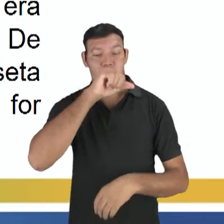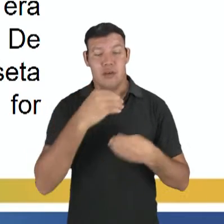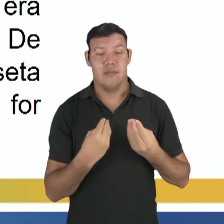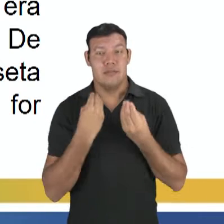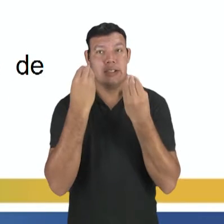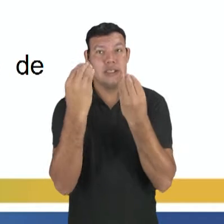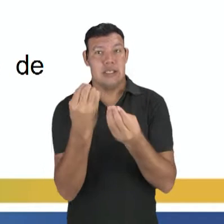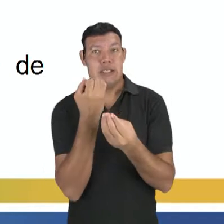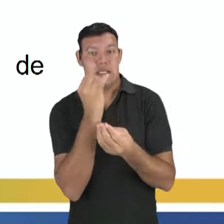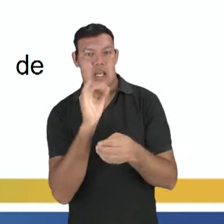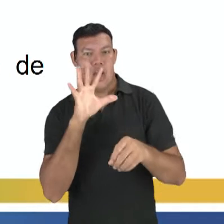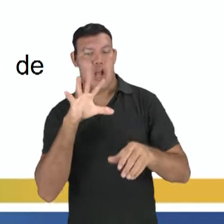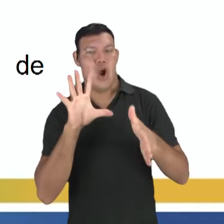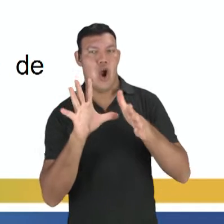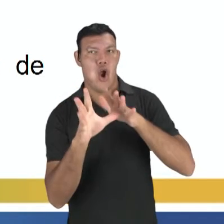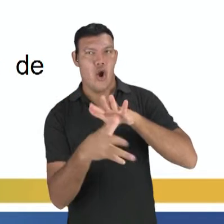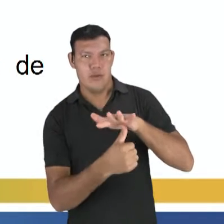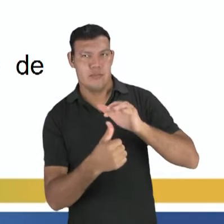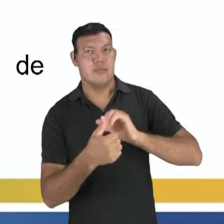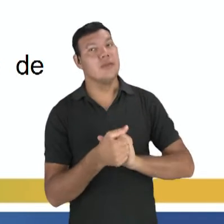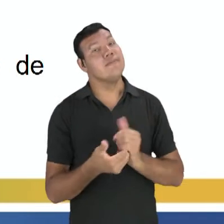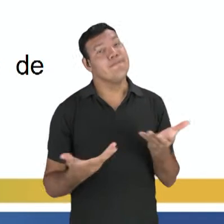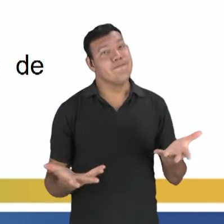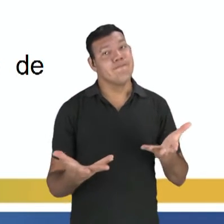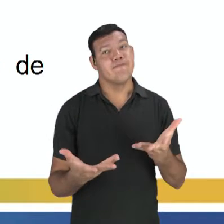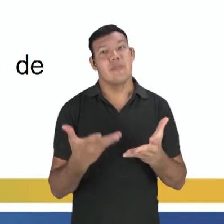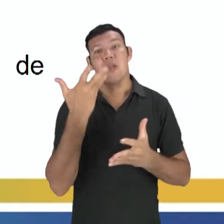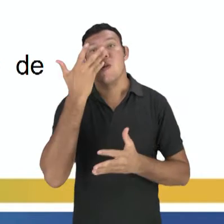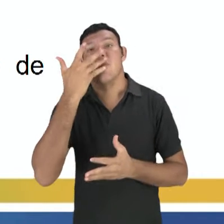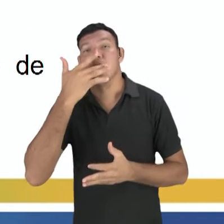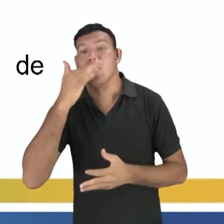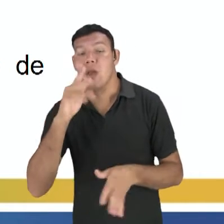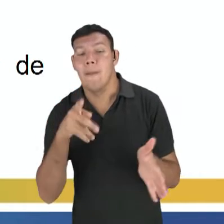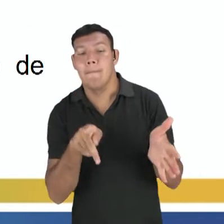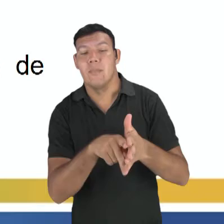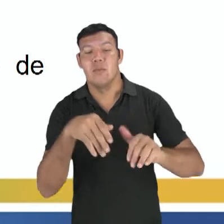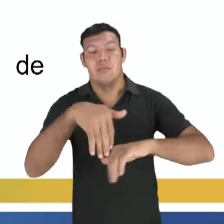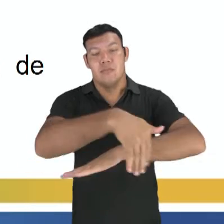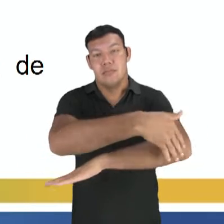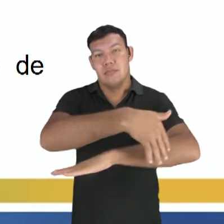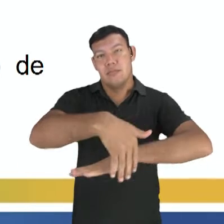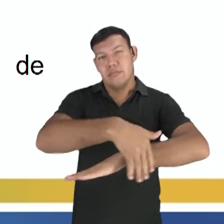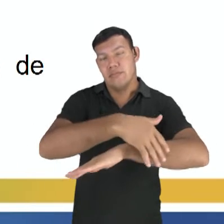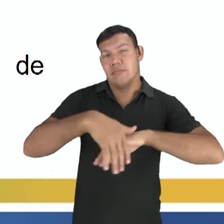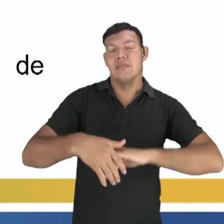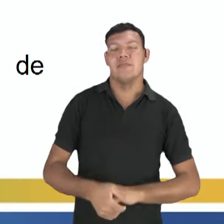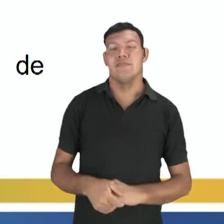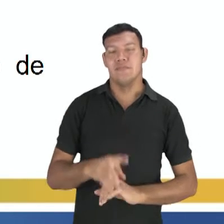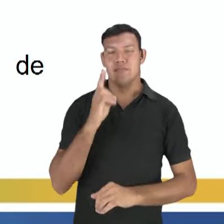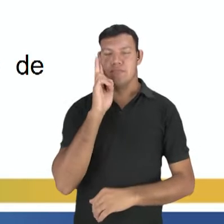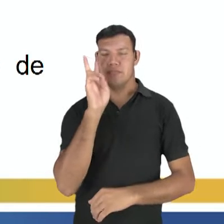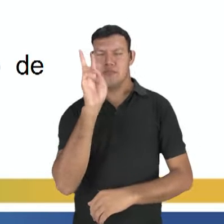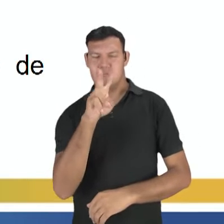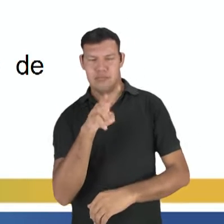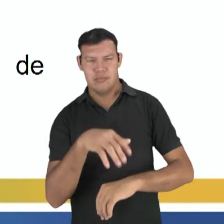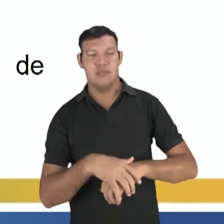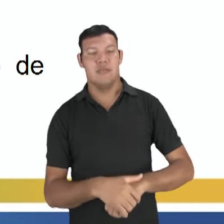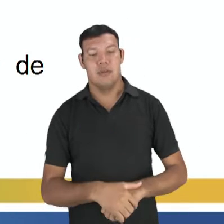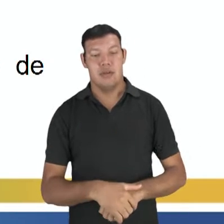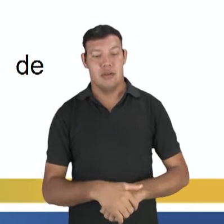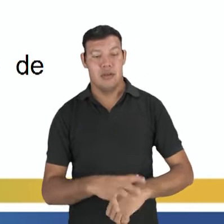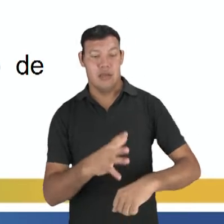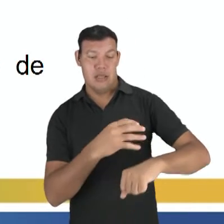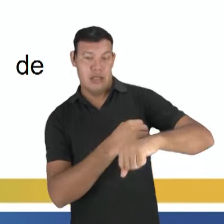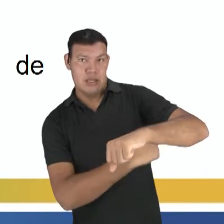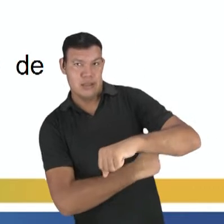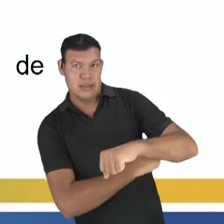um menino de rua. Menino de rua é aquele que quando a gente passa perto, segura a bolsa